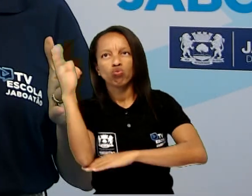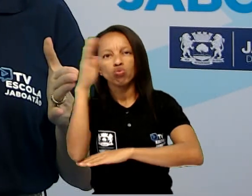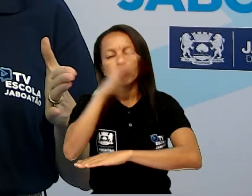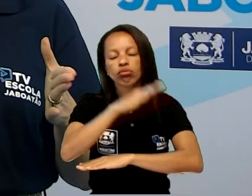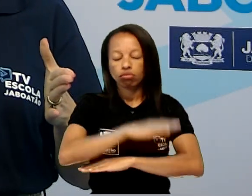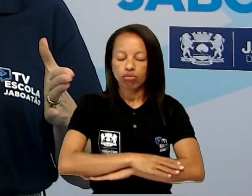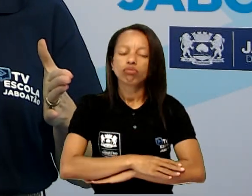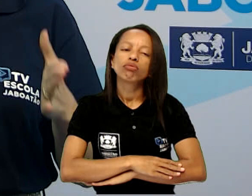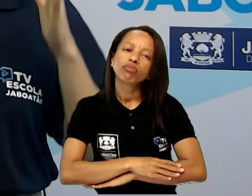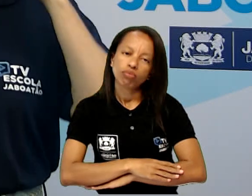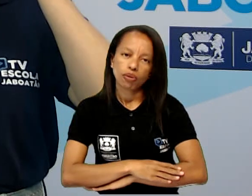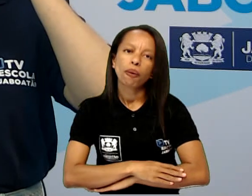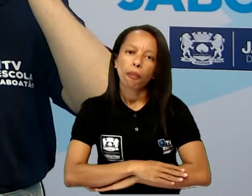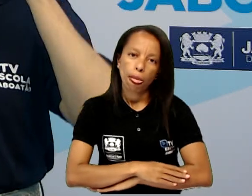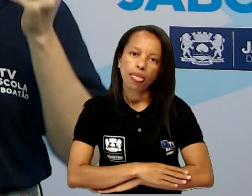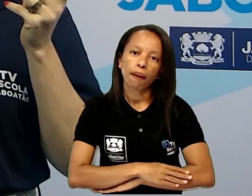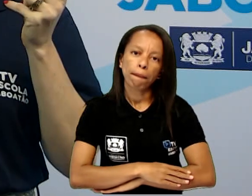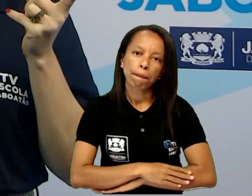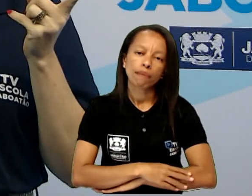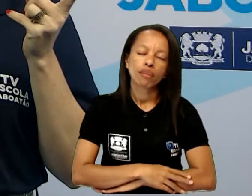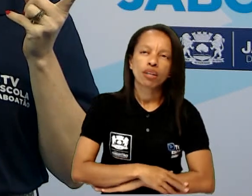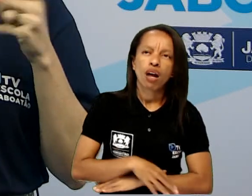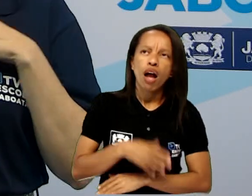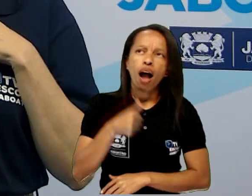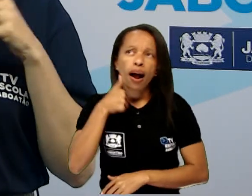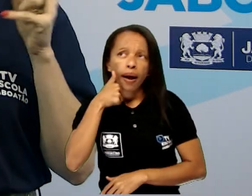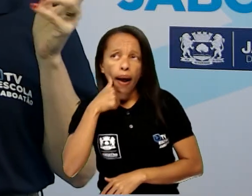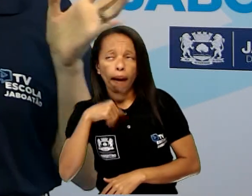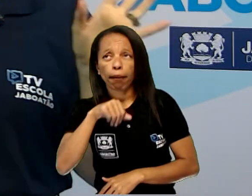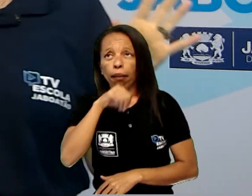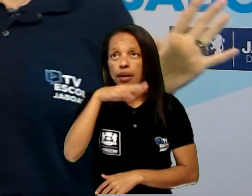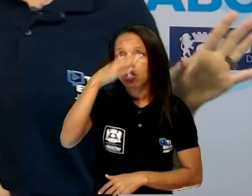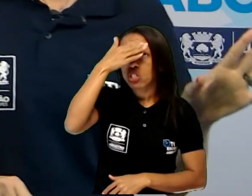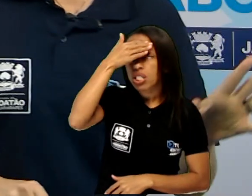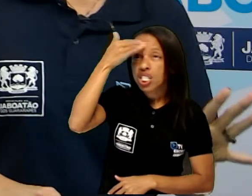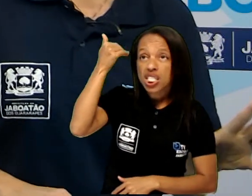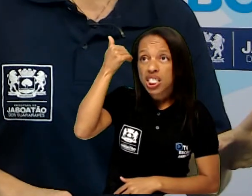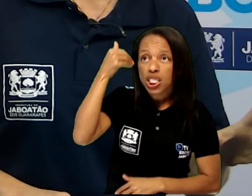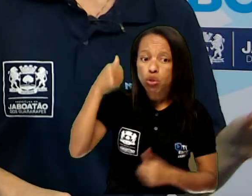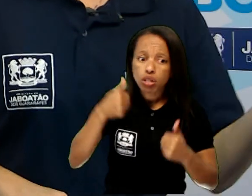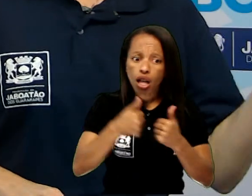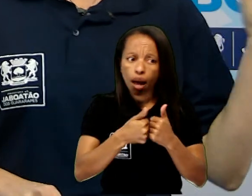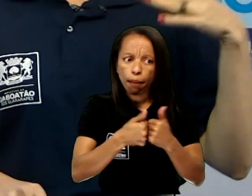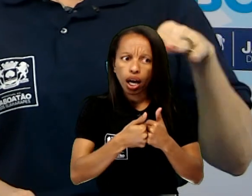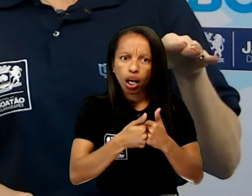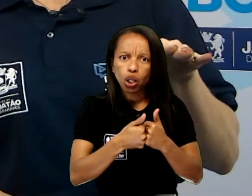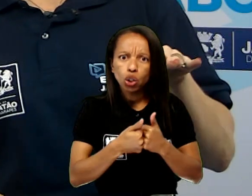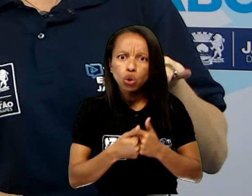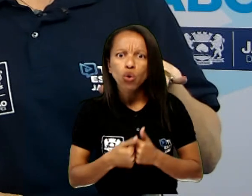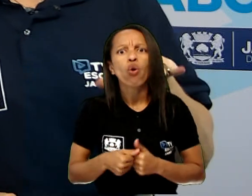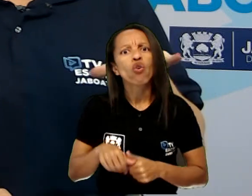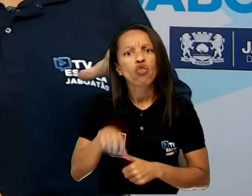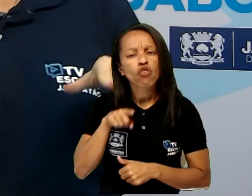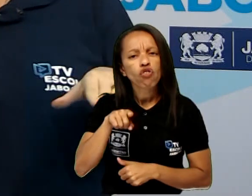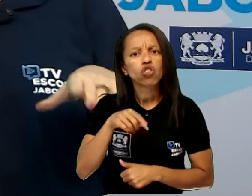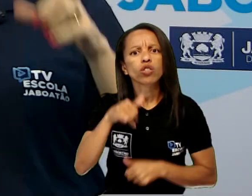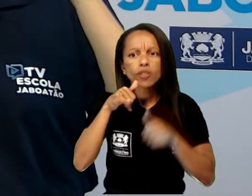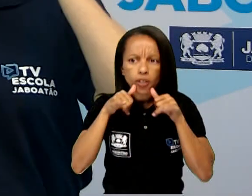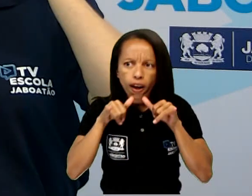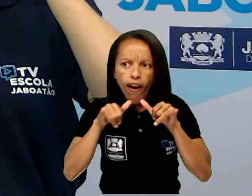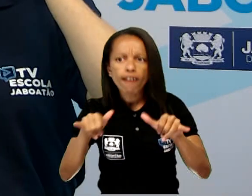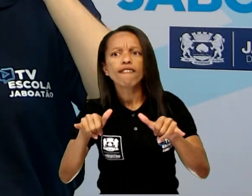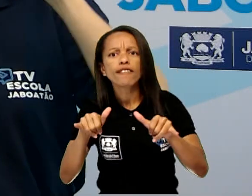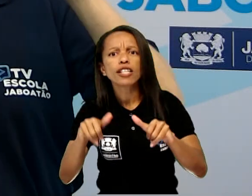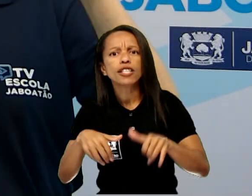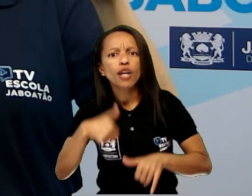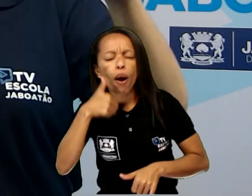da janela, se ela não se ligou nisso, você diz, mamãe, tira essa cama daqui, porque eu posso ter a curiosidade de querer